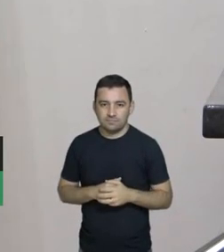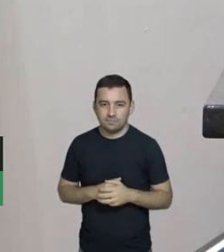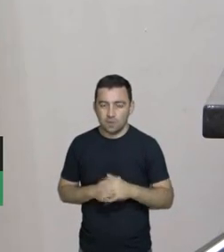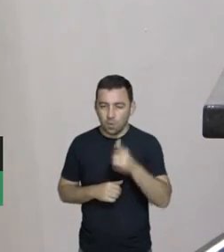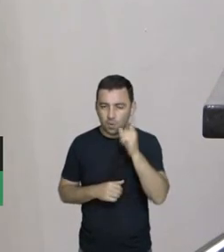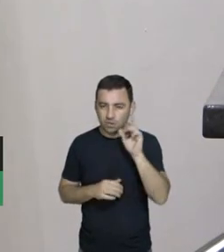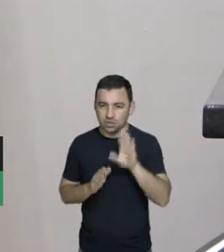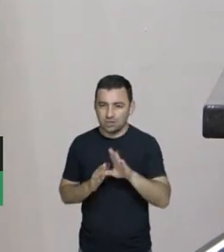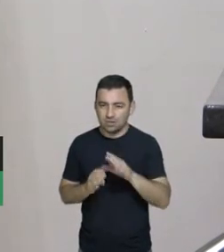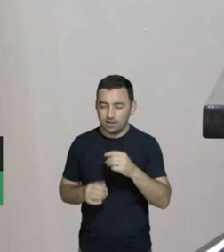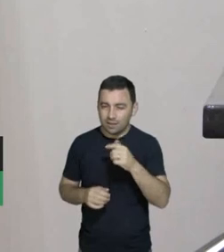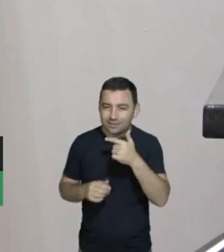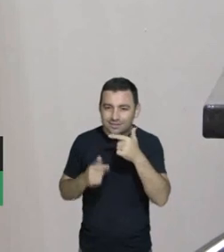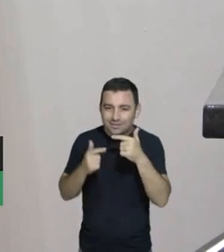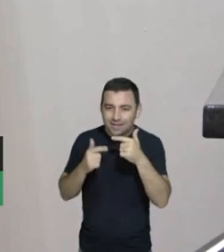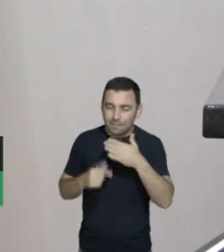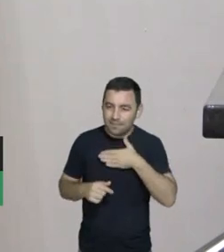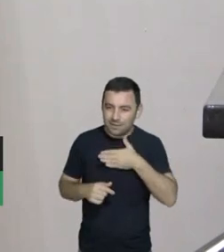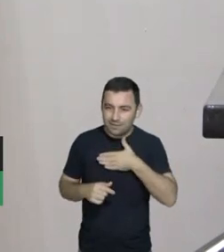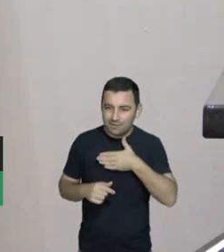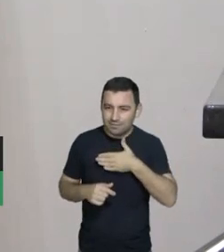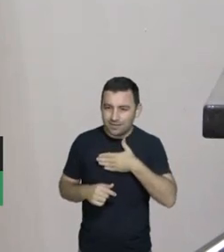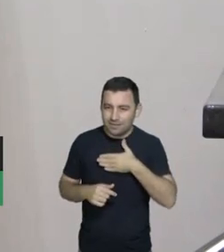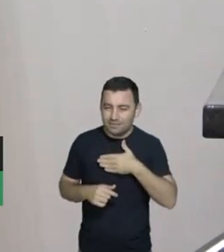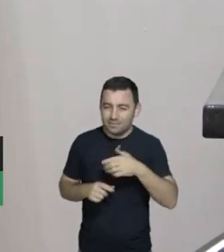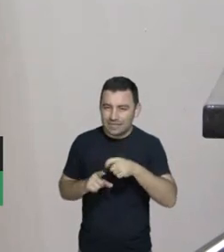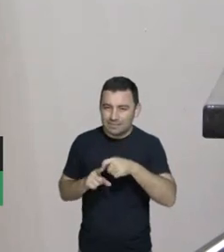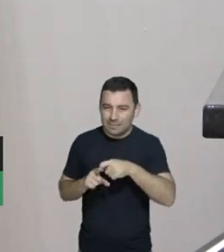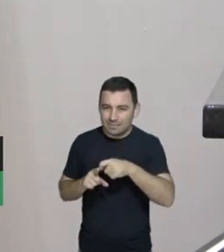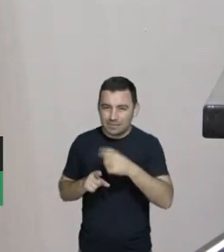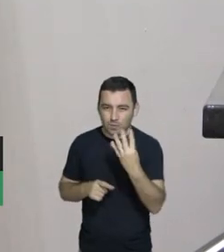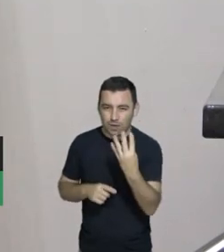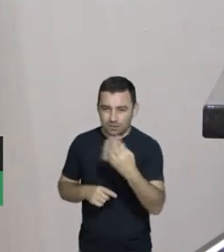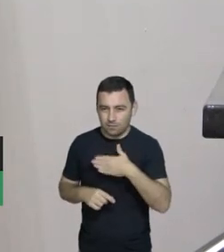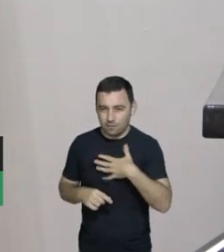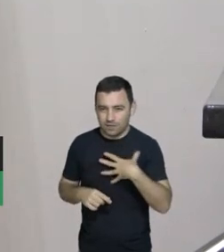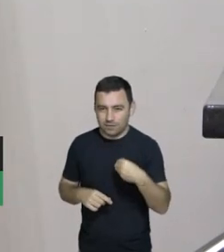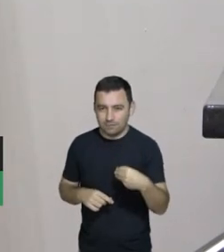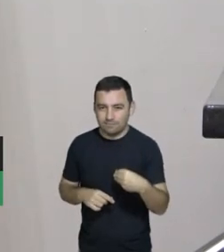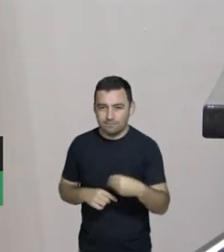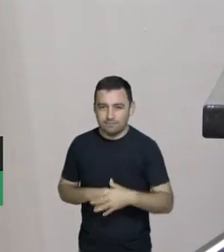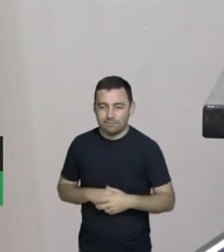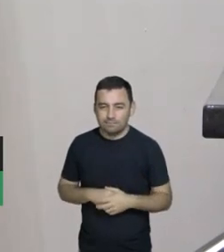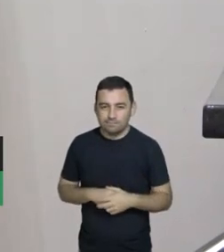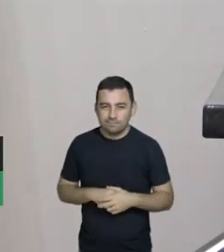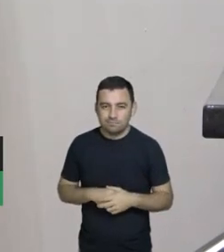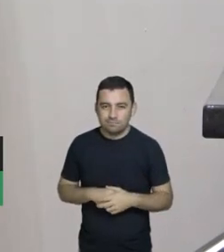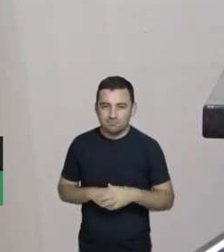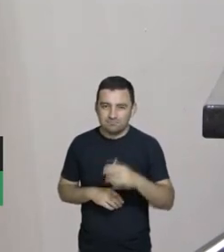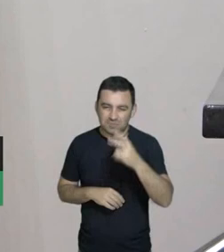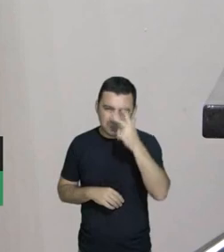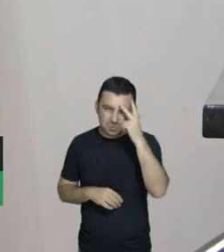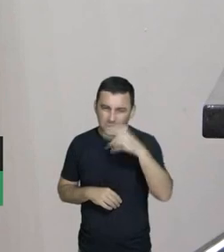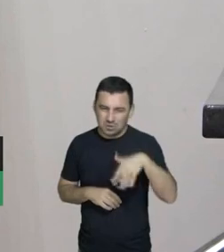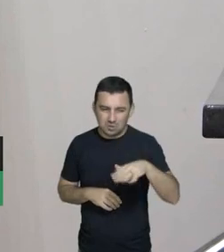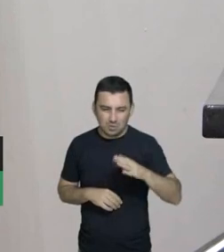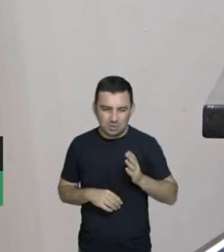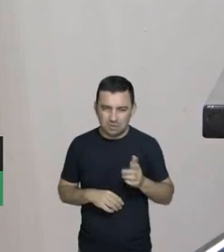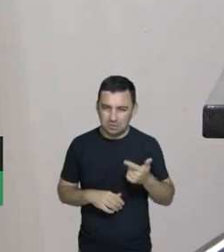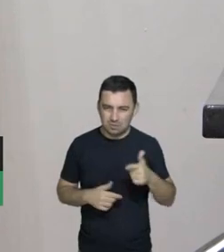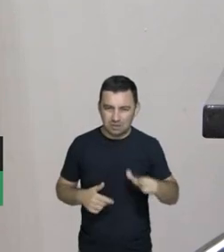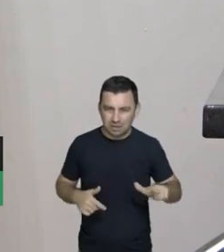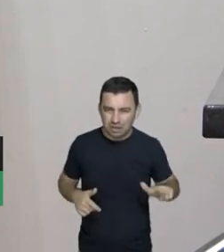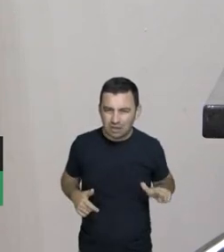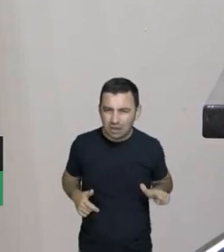e vi o sorriso da minha criança de 4 meses, e aquelas pessoas sem coração,